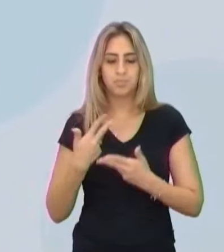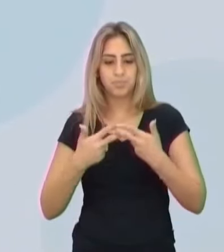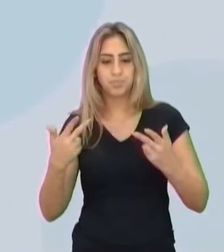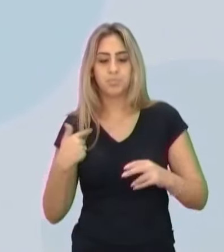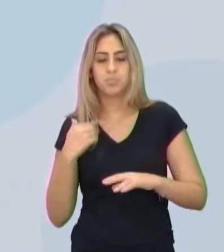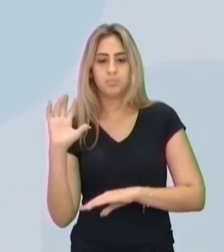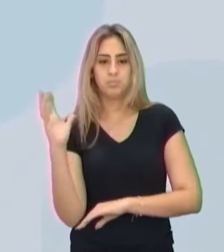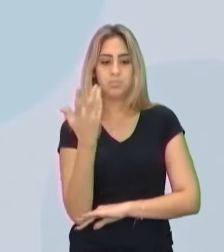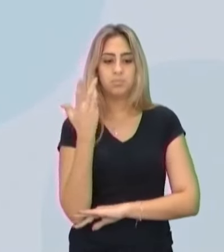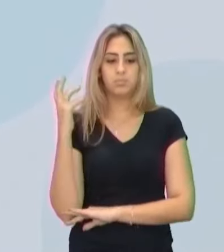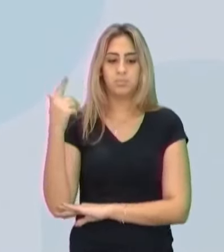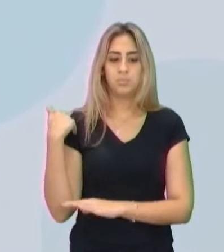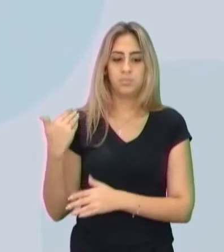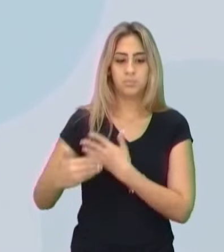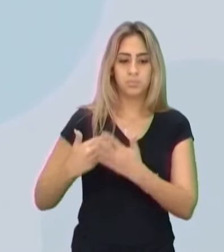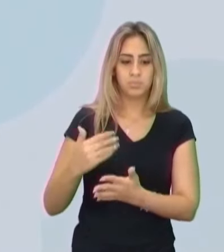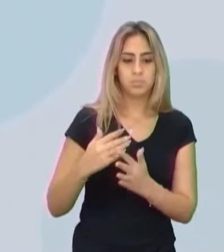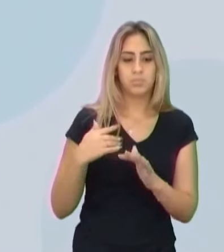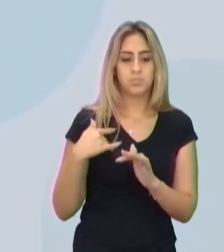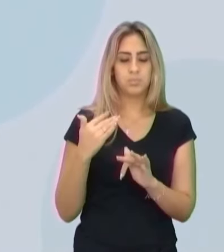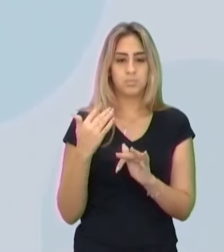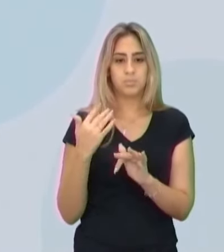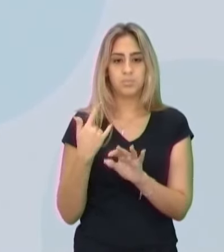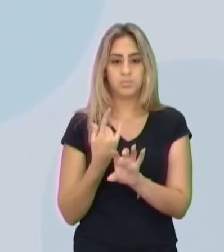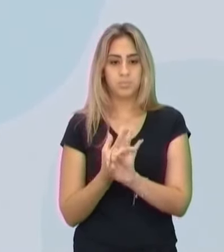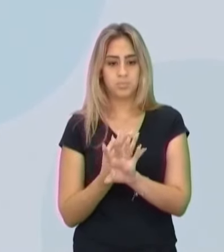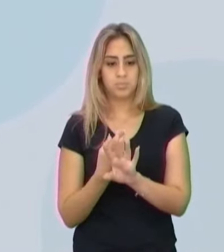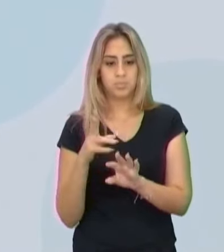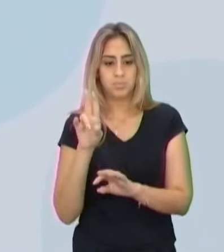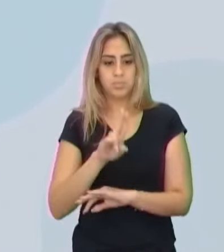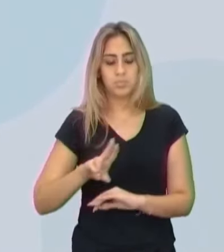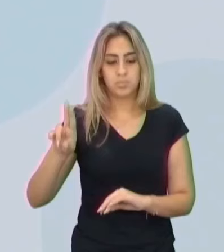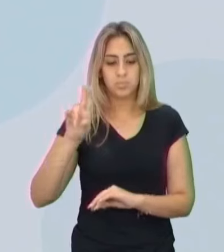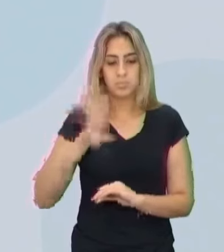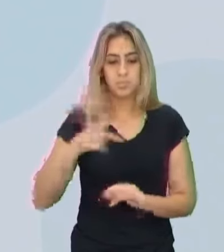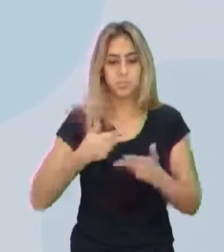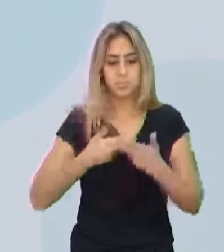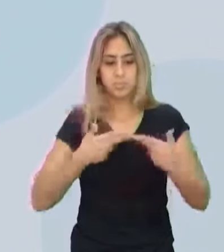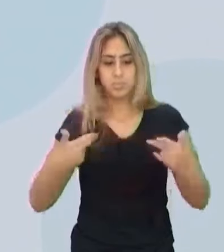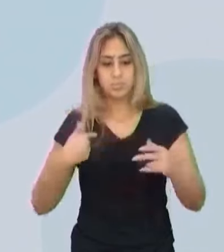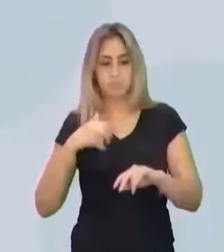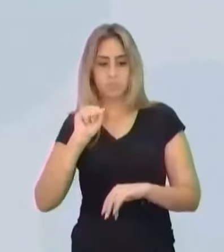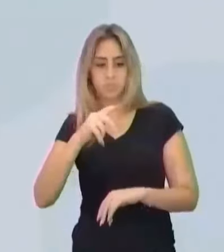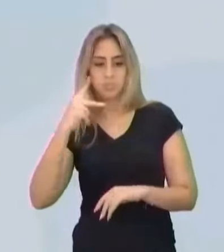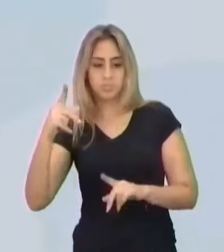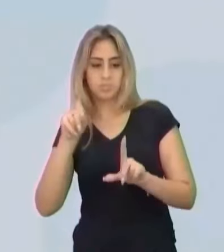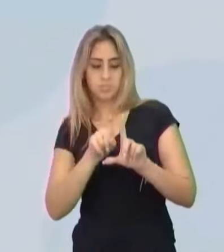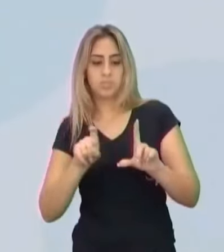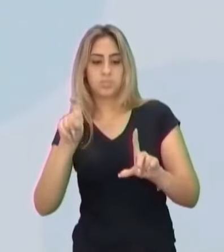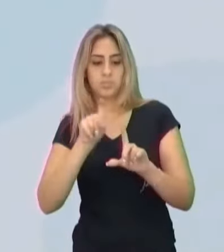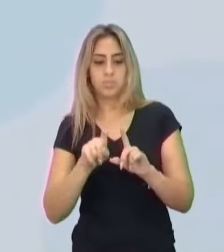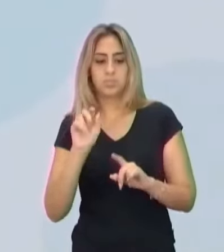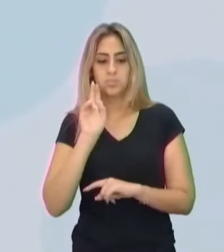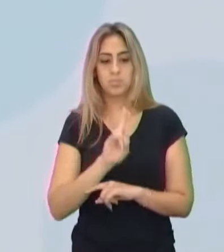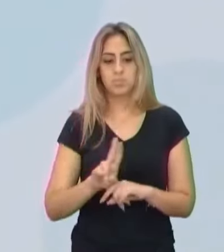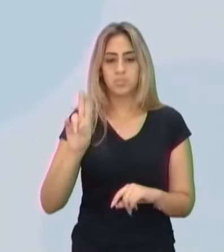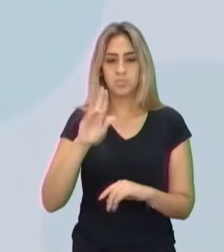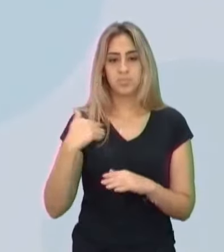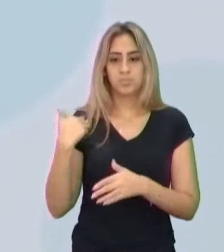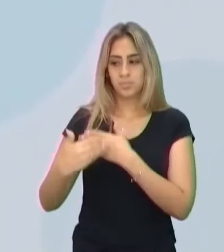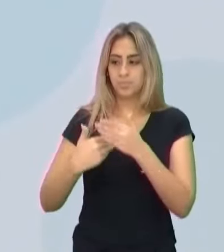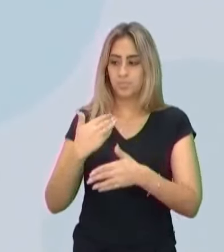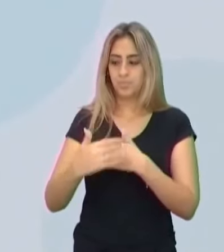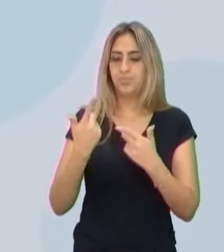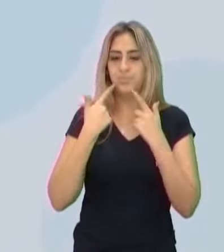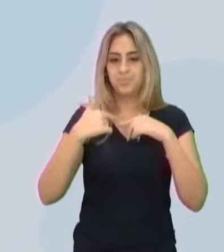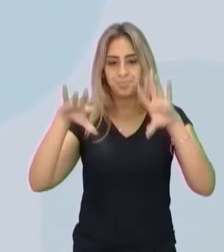natureza e ou processos tecnológicos, com ou sem o uso de dispositivos e aplicativos digitais, utilizando